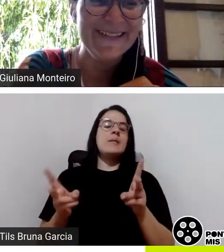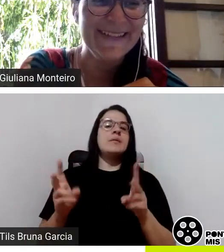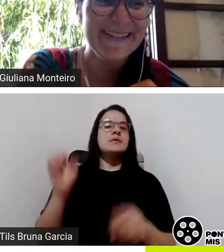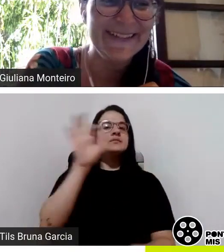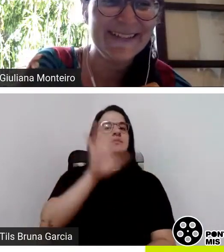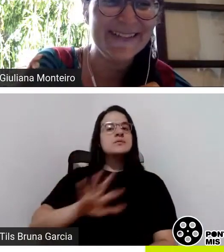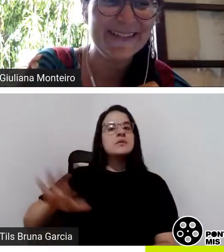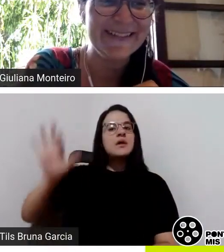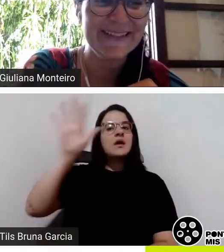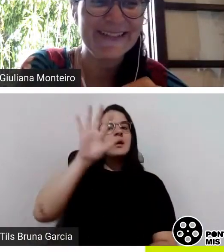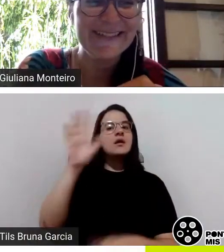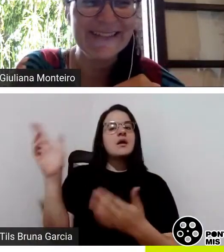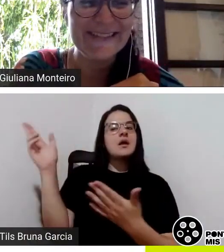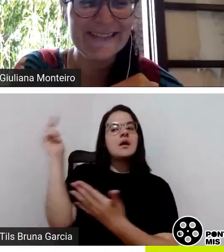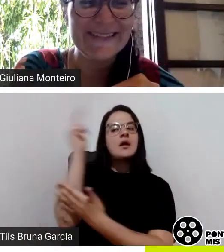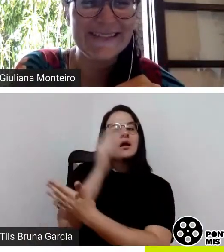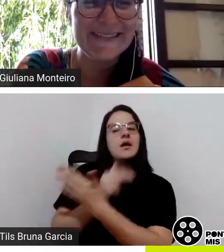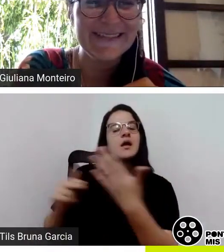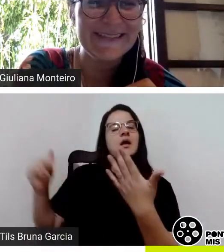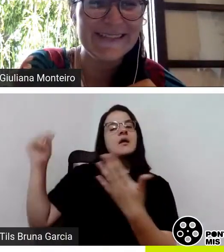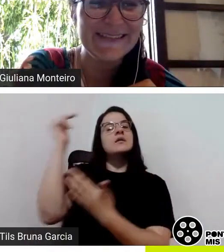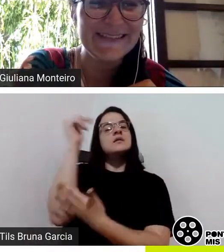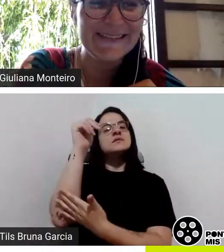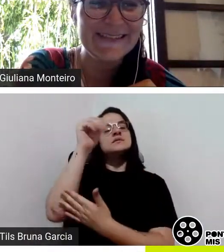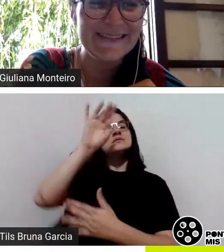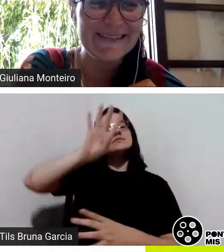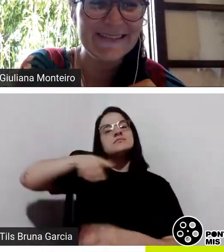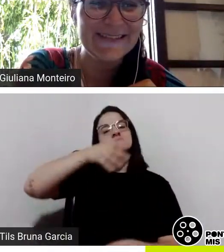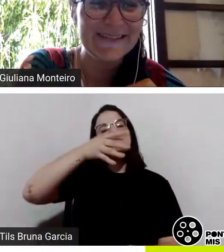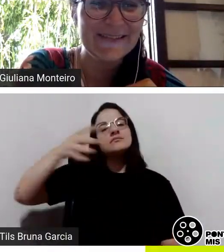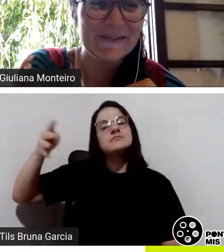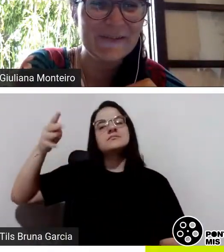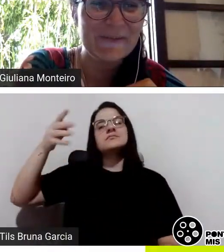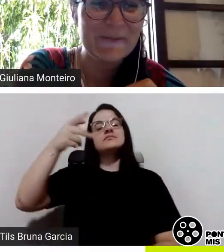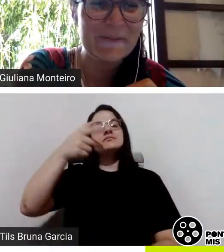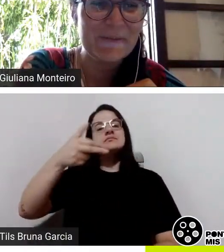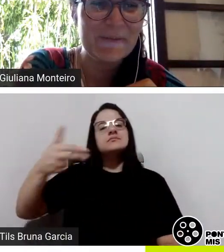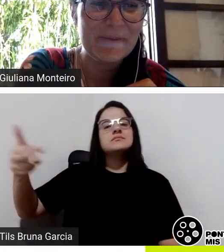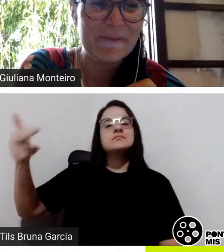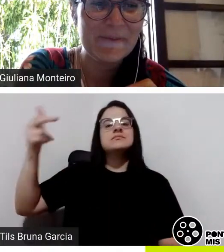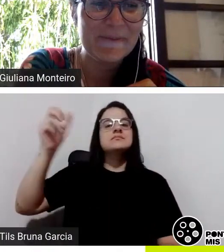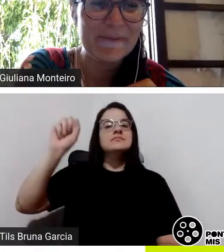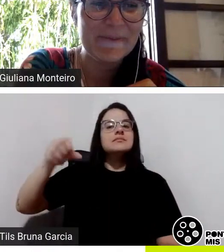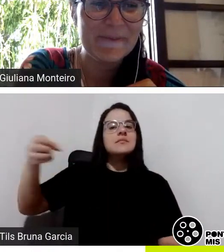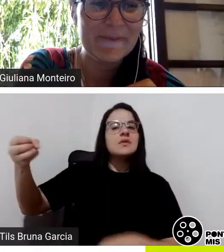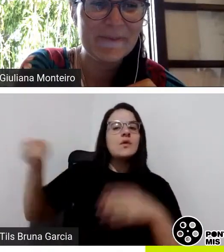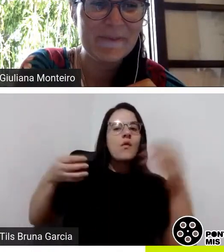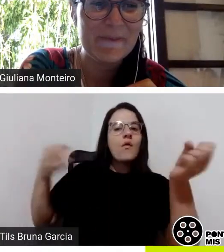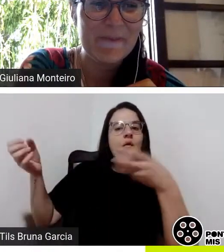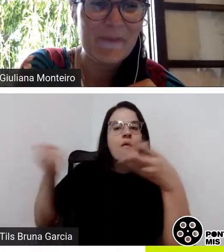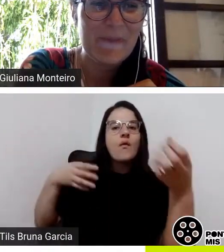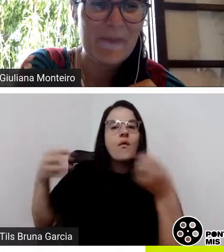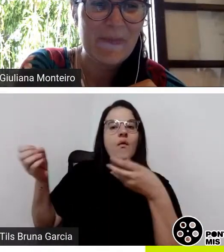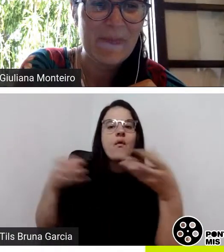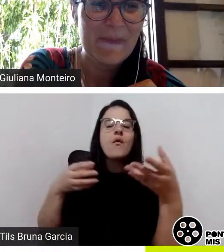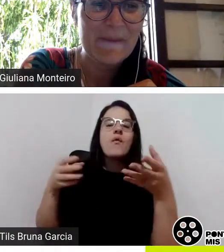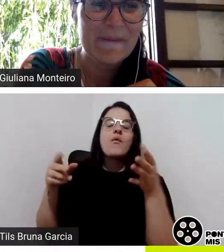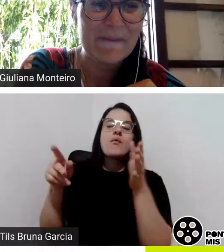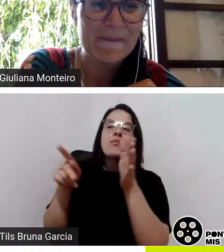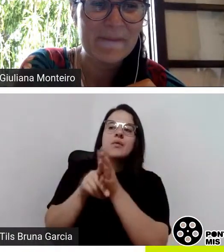mais biográfica de você, mais no sentido do que... O que, que mudou e o que,